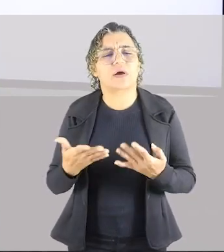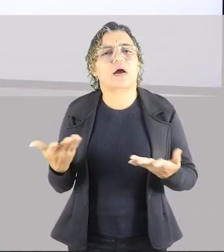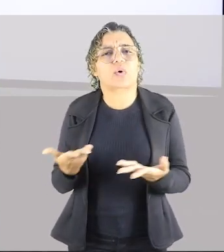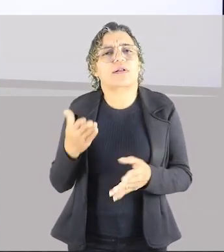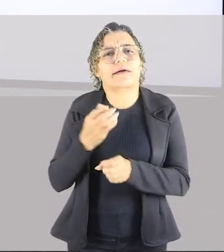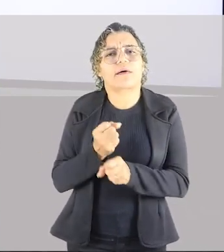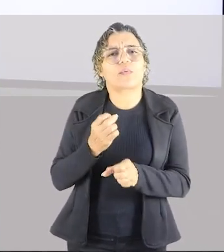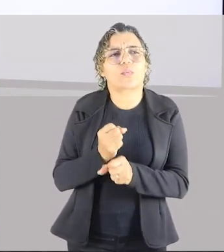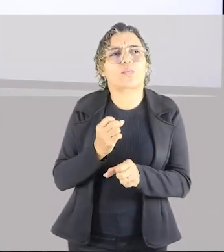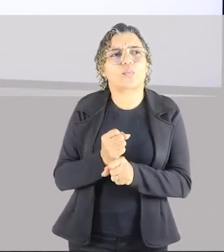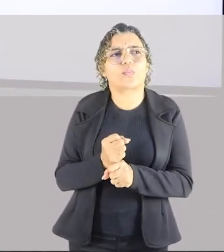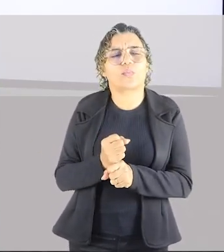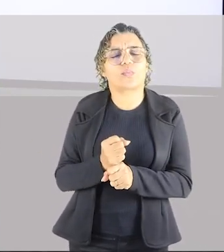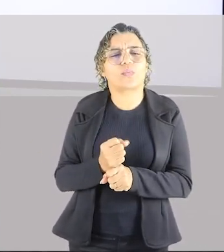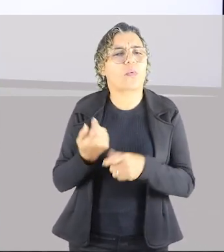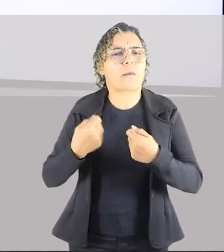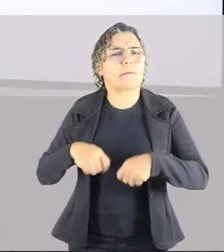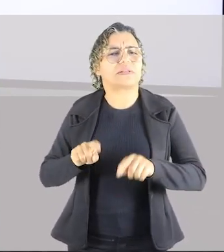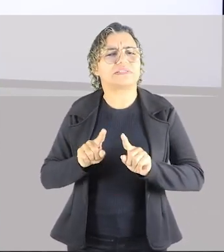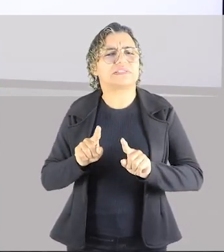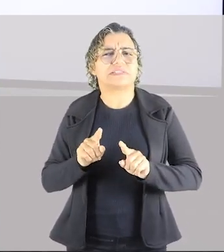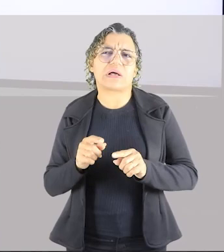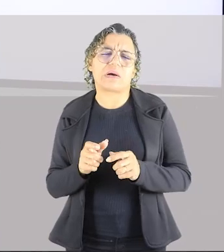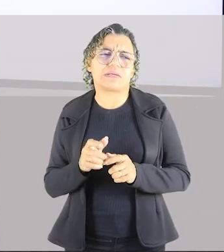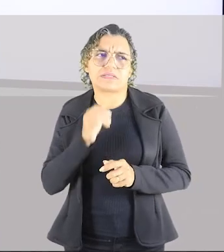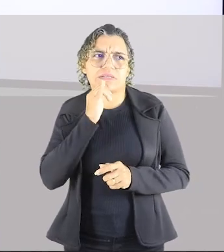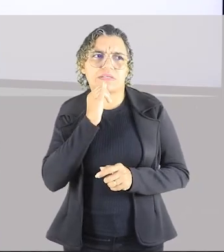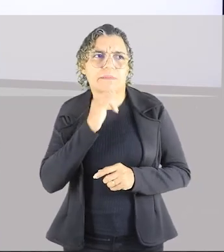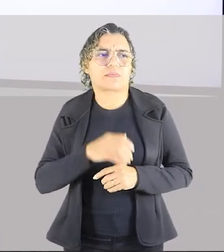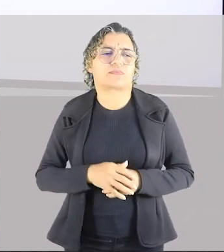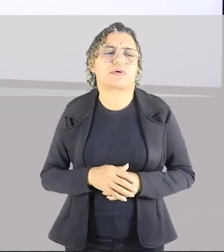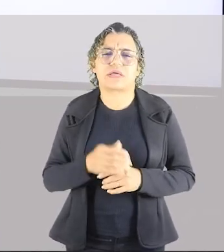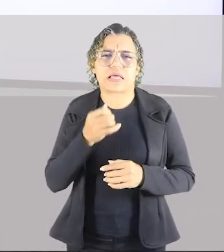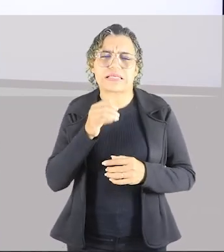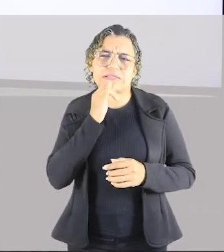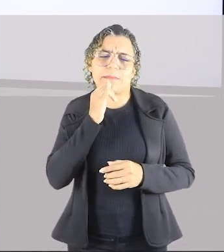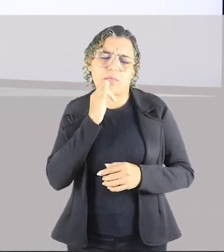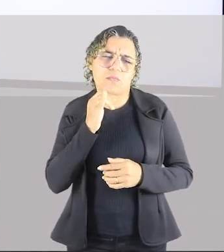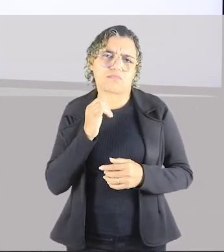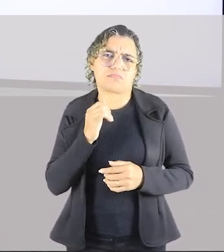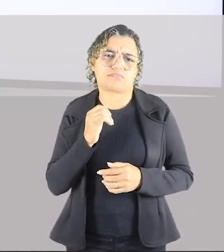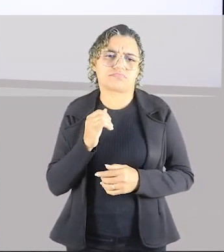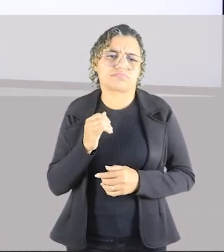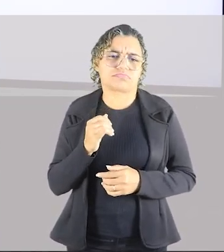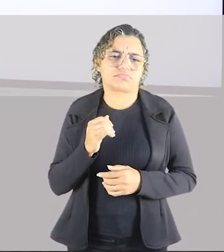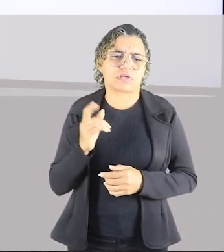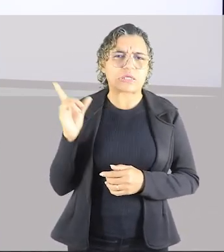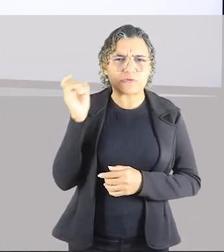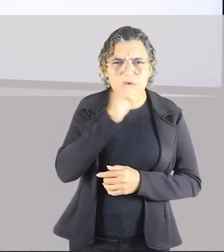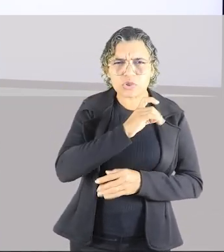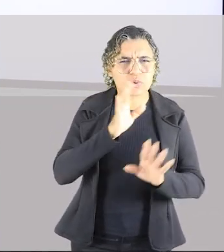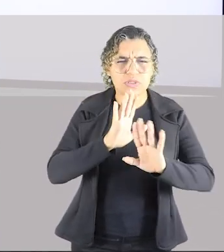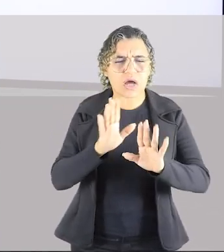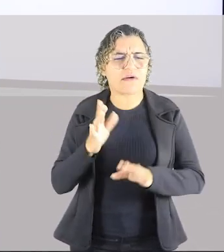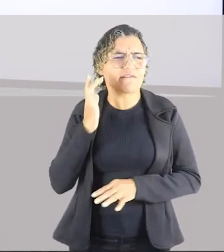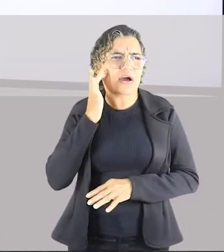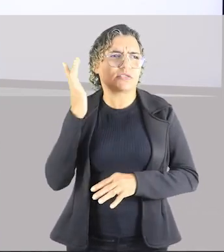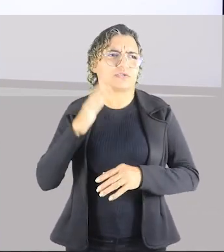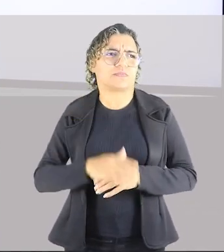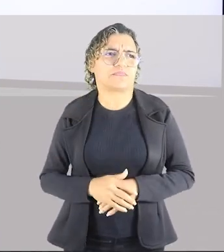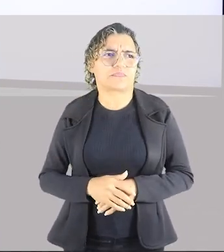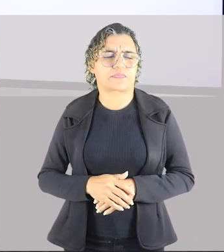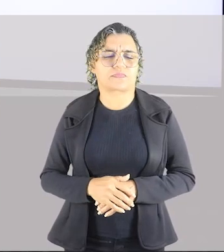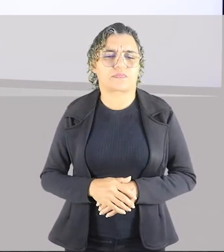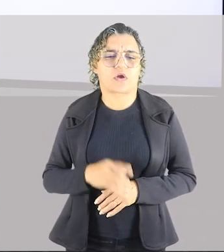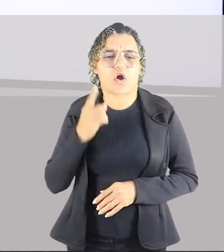cálculo, gente. Não precisa de muito. 5 vezes 2, vou botar bem aqui, ó. 5 vezes 2, 10.